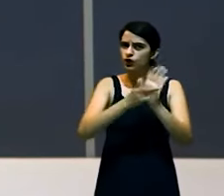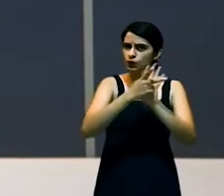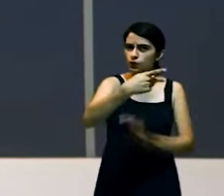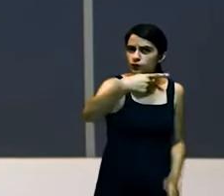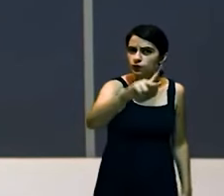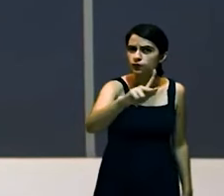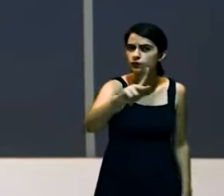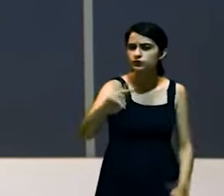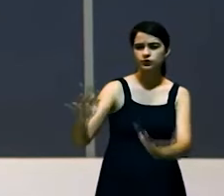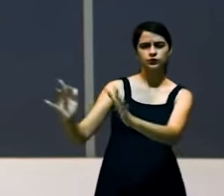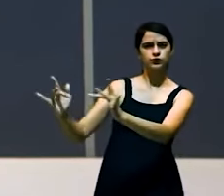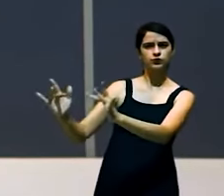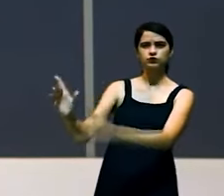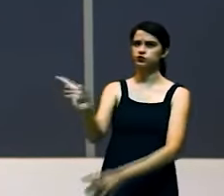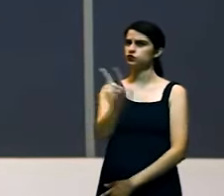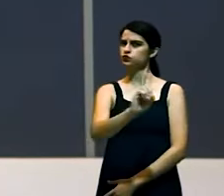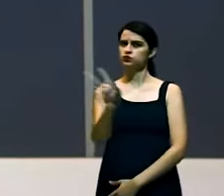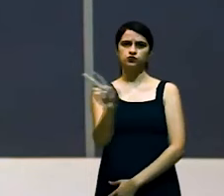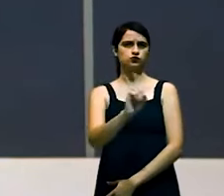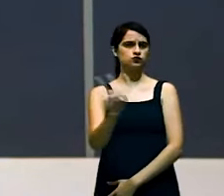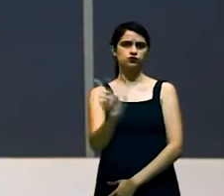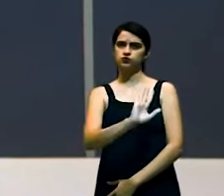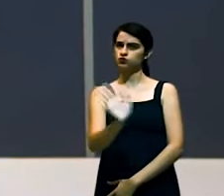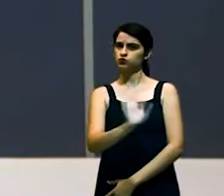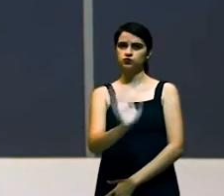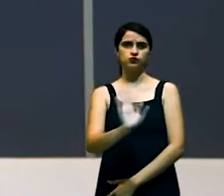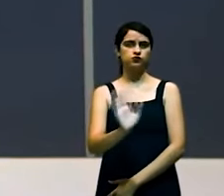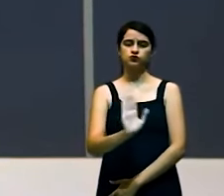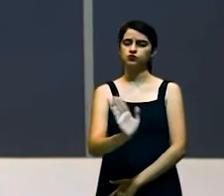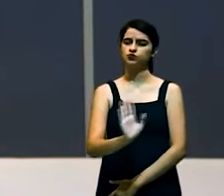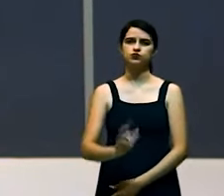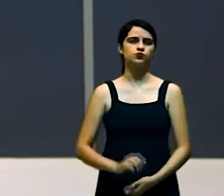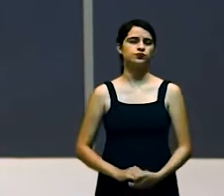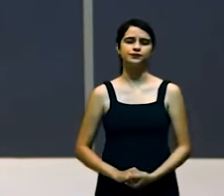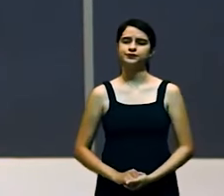Quando está namorando, quando tem o seu consentimento.